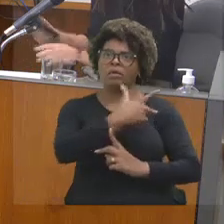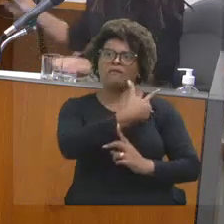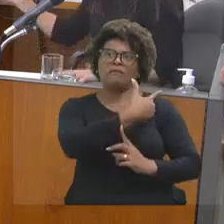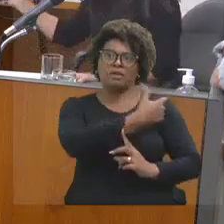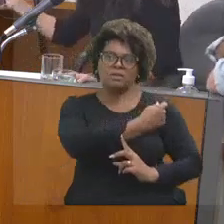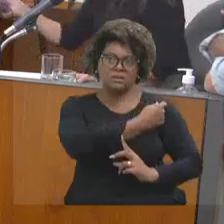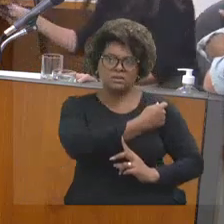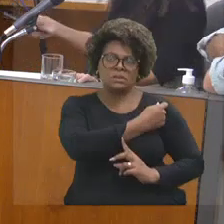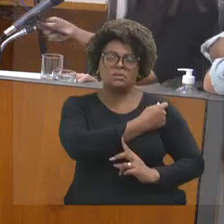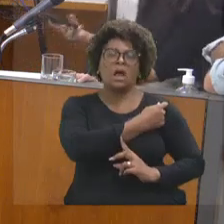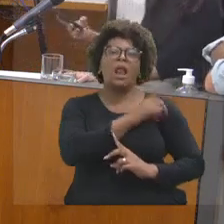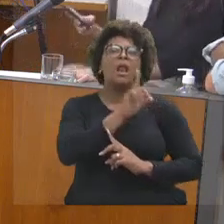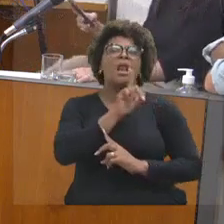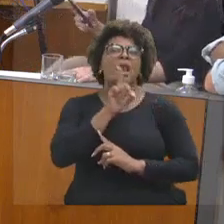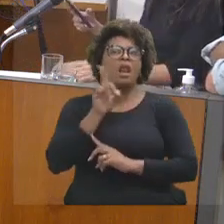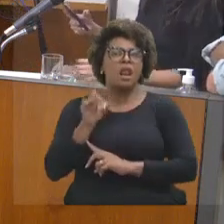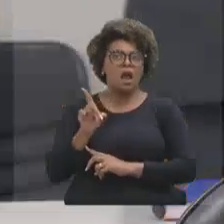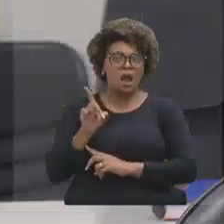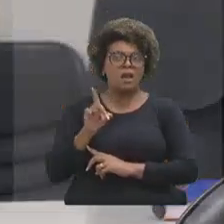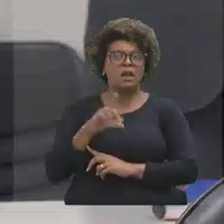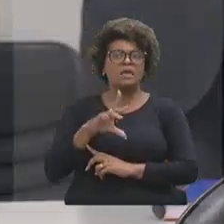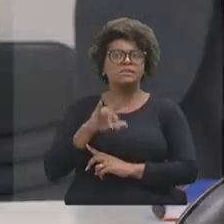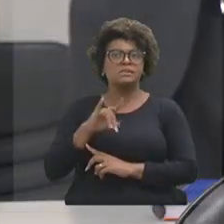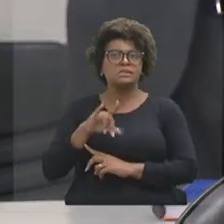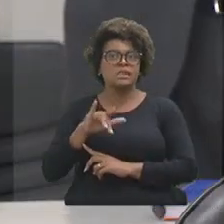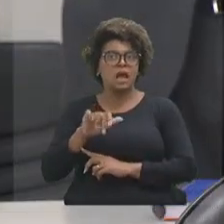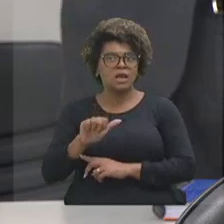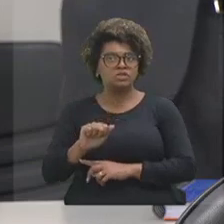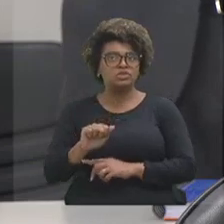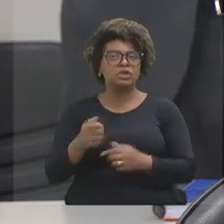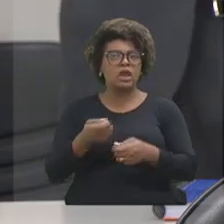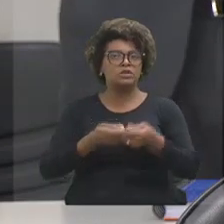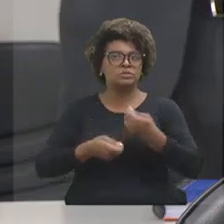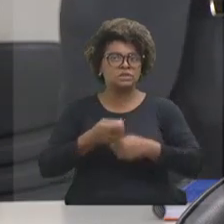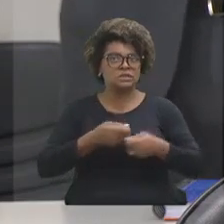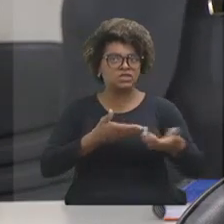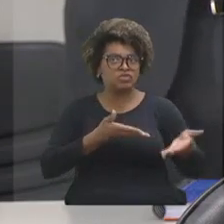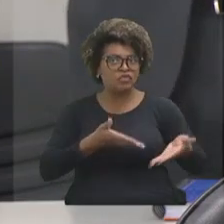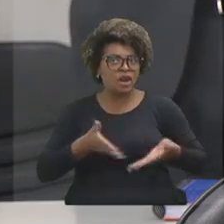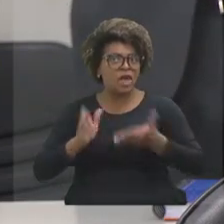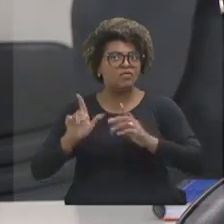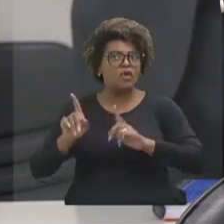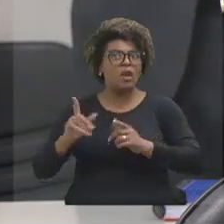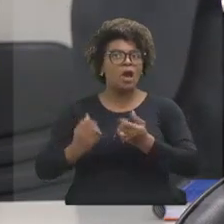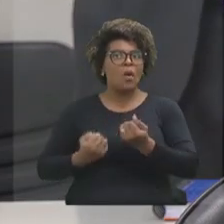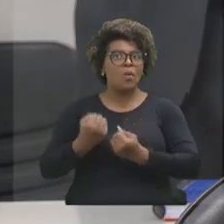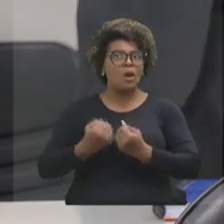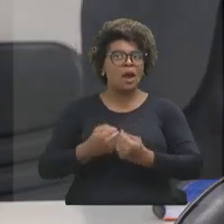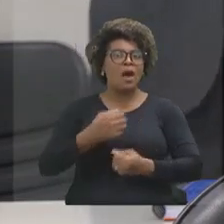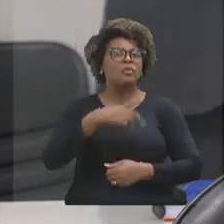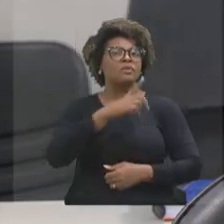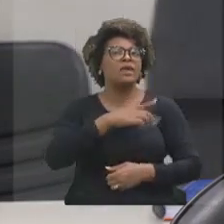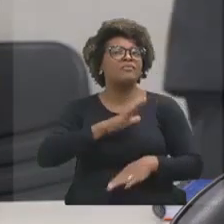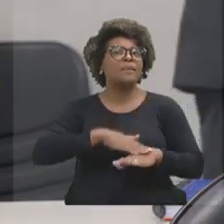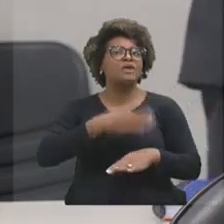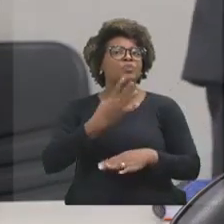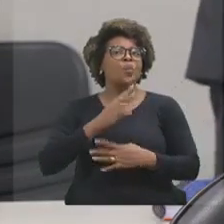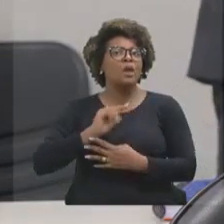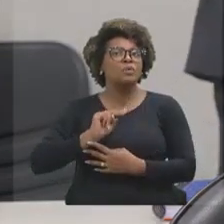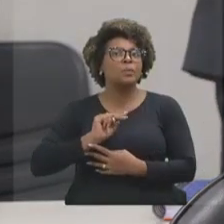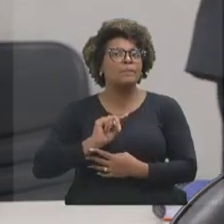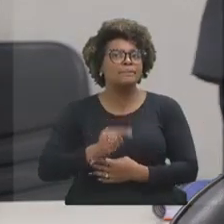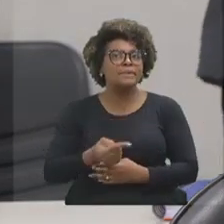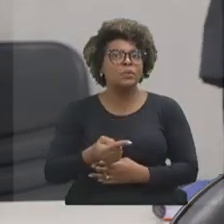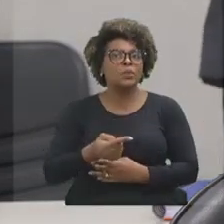semana passada Nós levamos para lá um poço de vacinação e aplicamos mais de 4.000 doses Ou seja a gente tem que levar